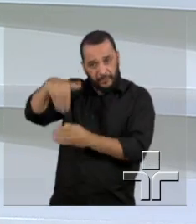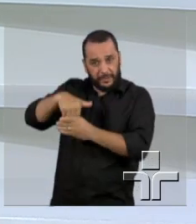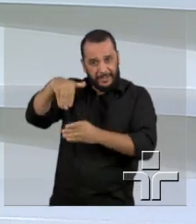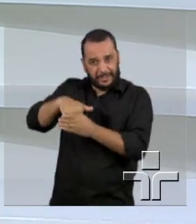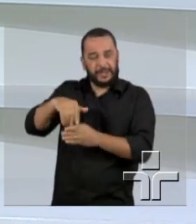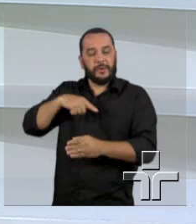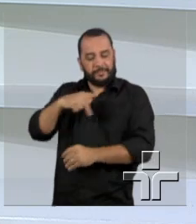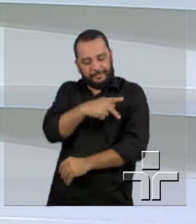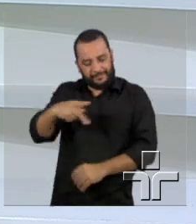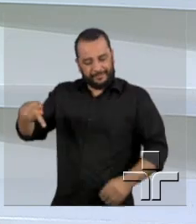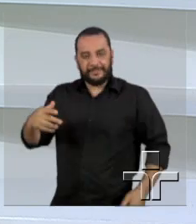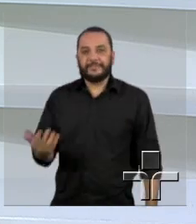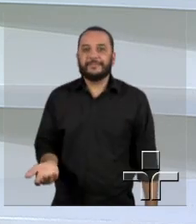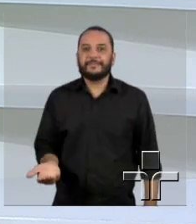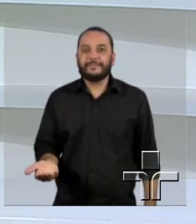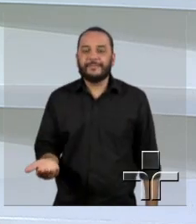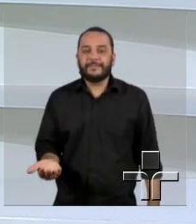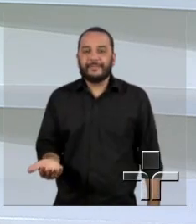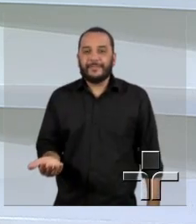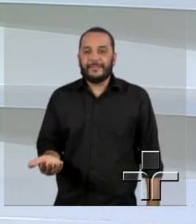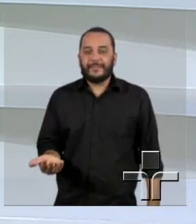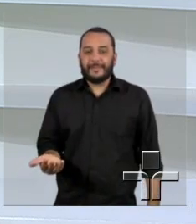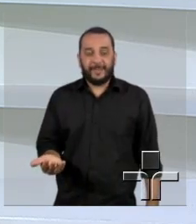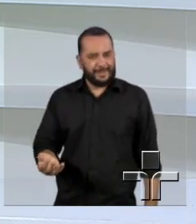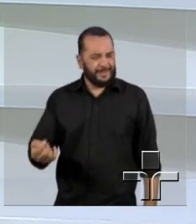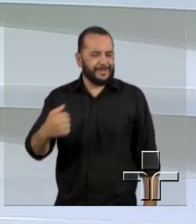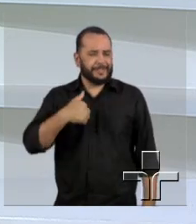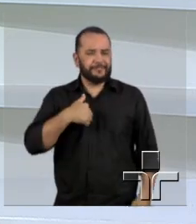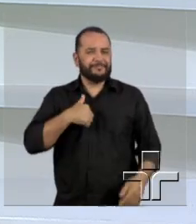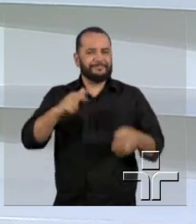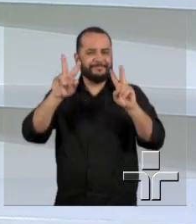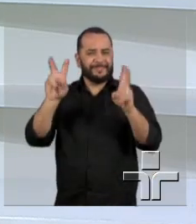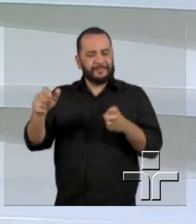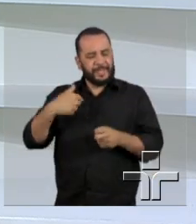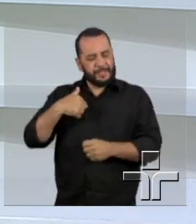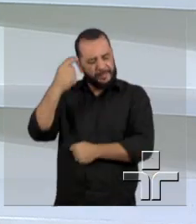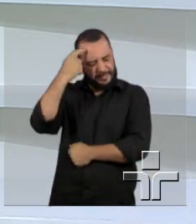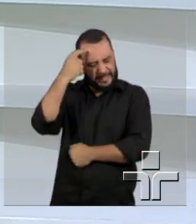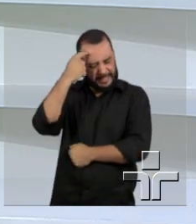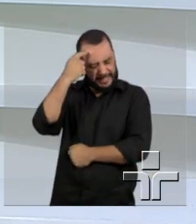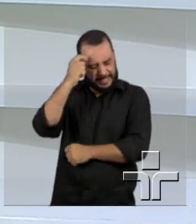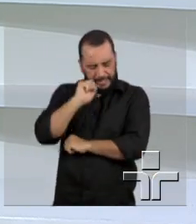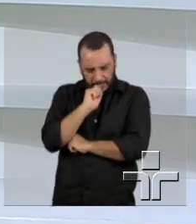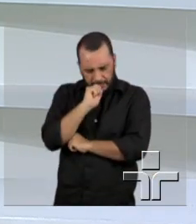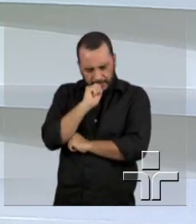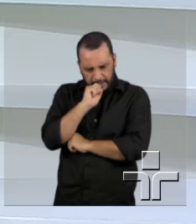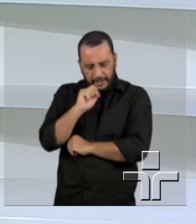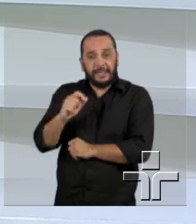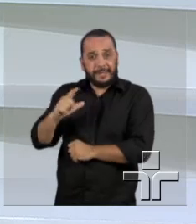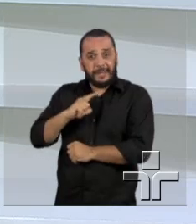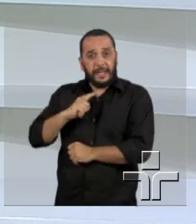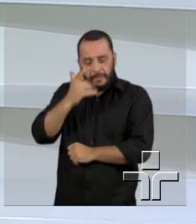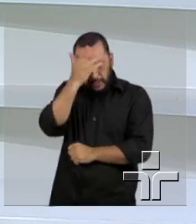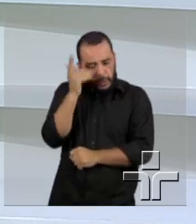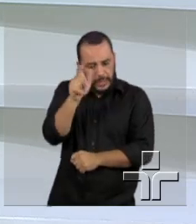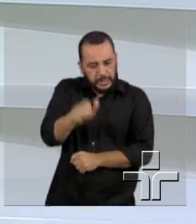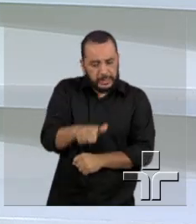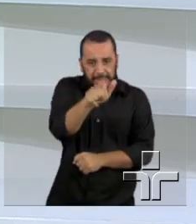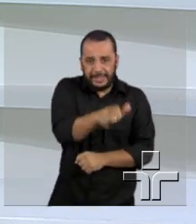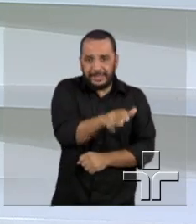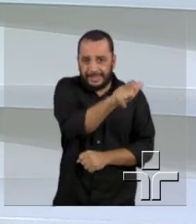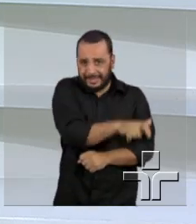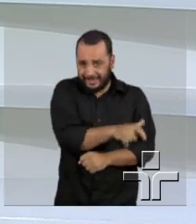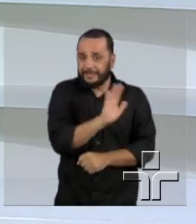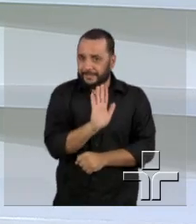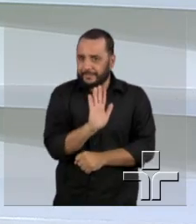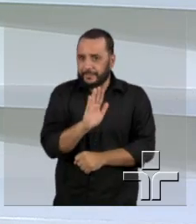presidente. E a questão que me ocorre é a seguinte: há personagens da vida pública que preferem,